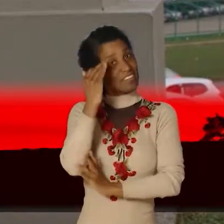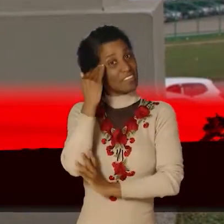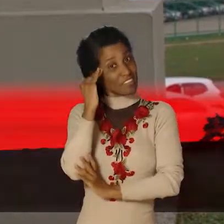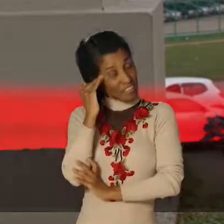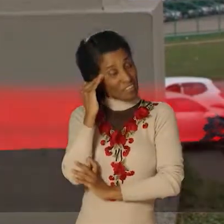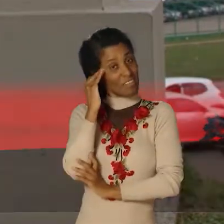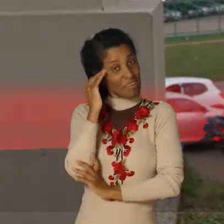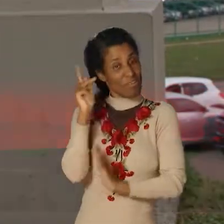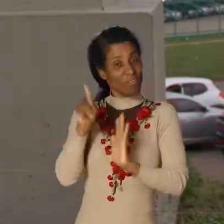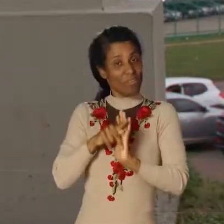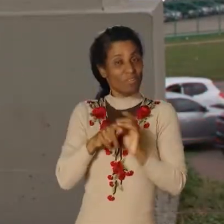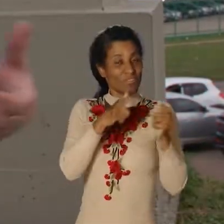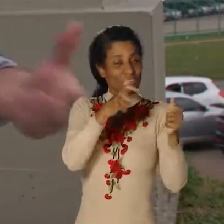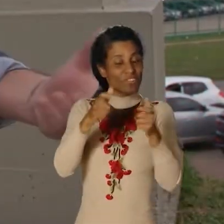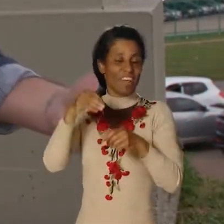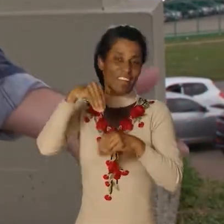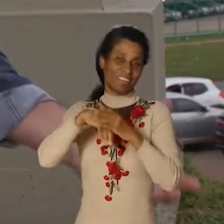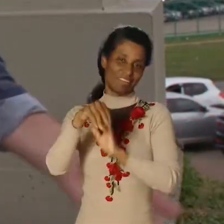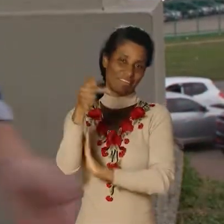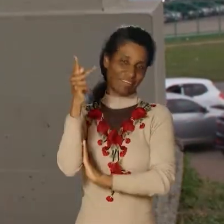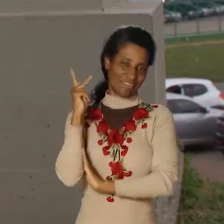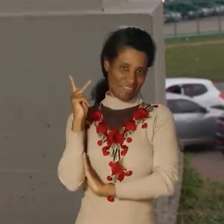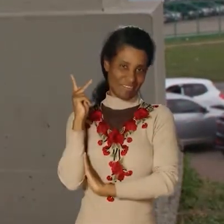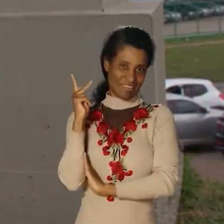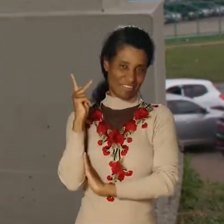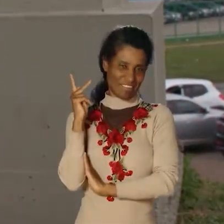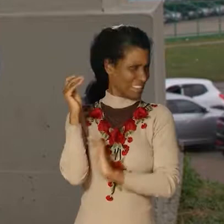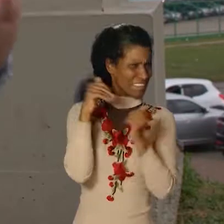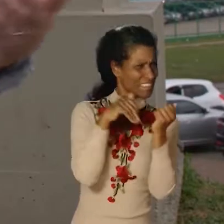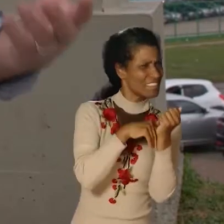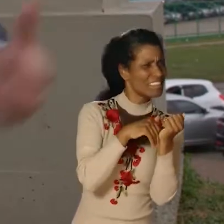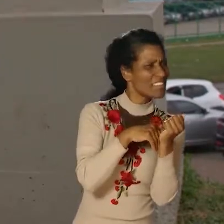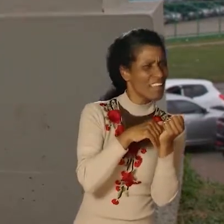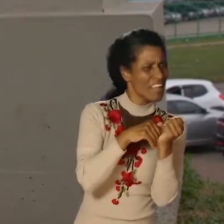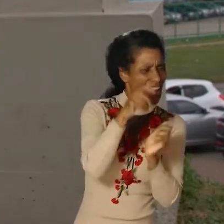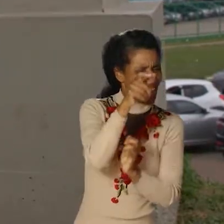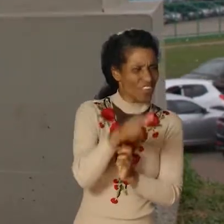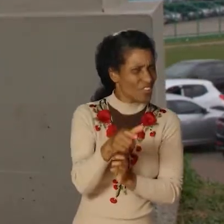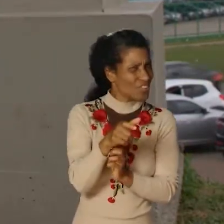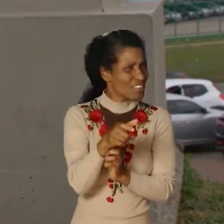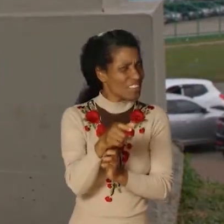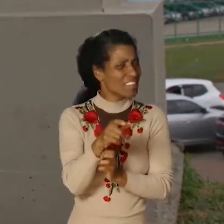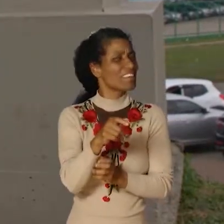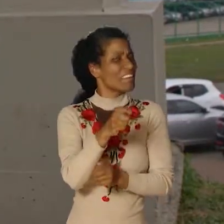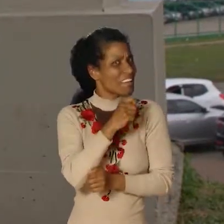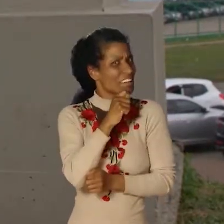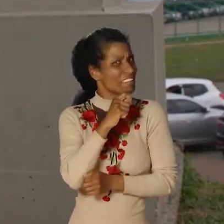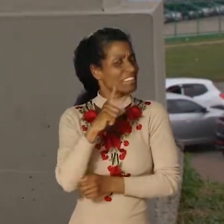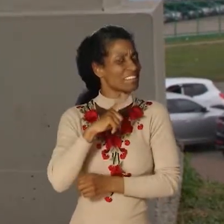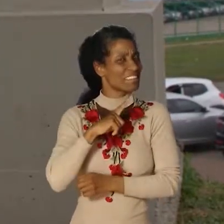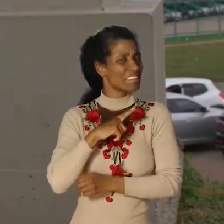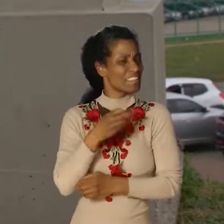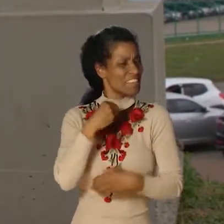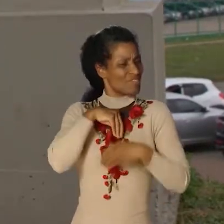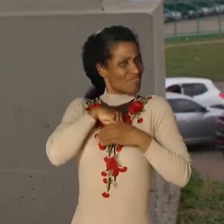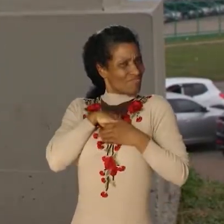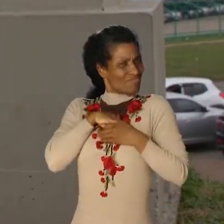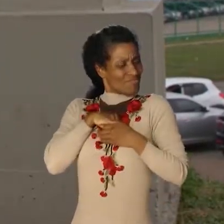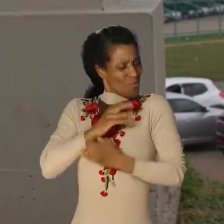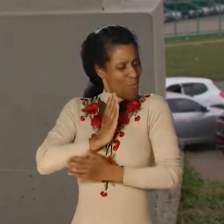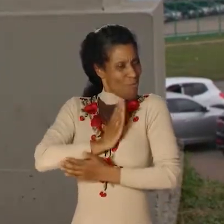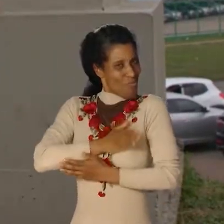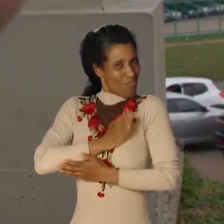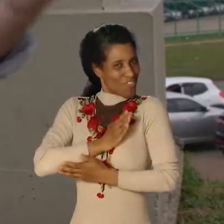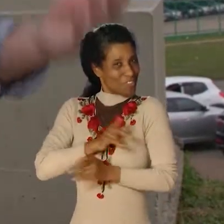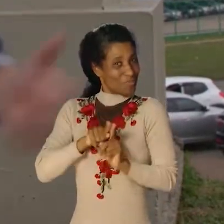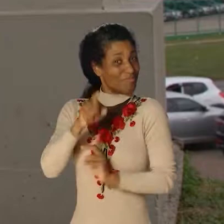de compreender o seu verdadeiro lugar na história. Que mistérios este ser emblemático ainda carrega no peito,